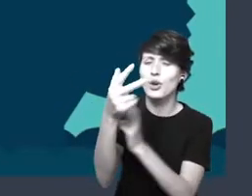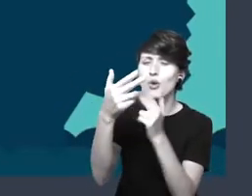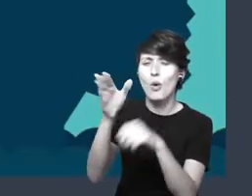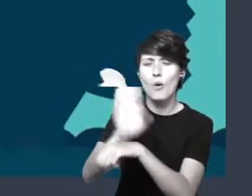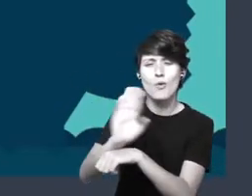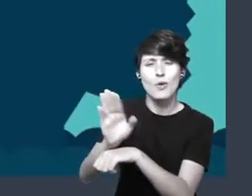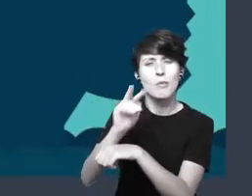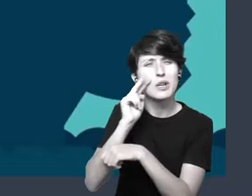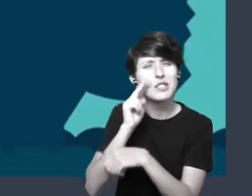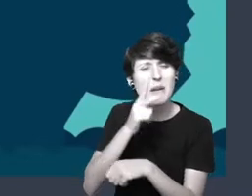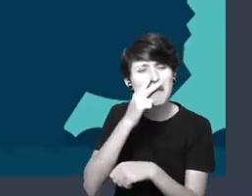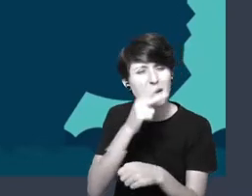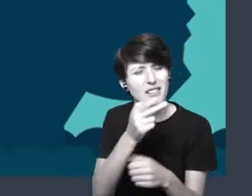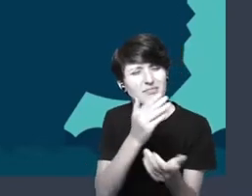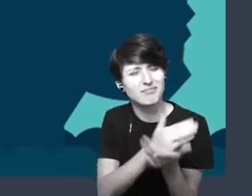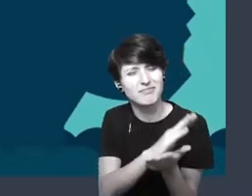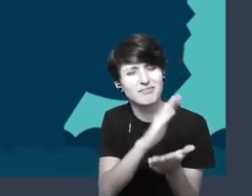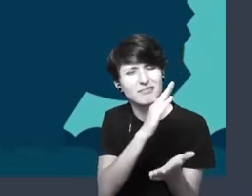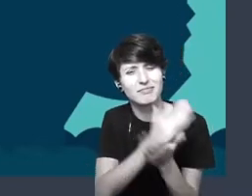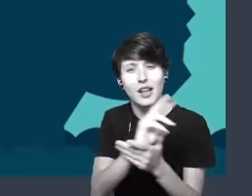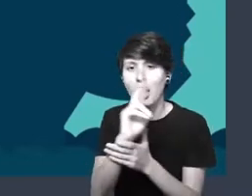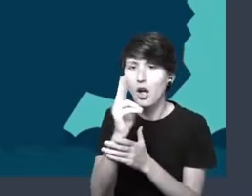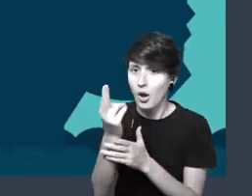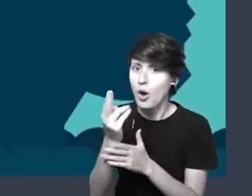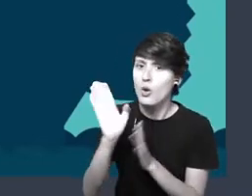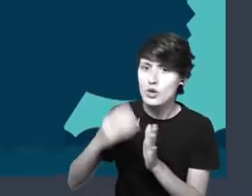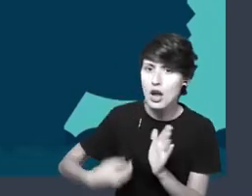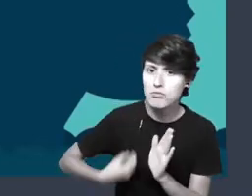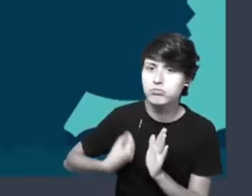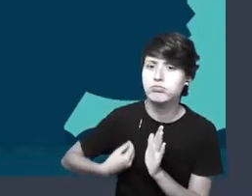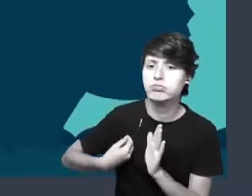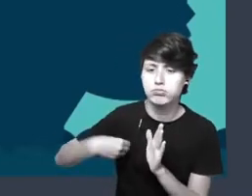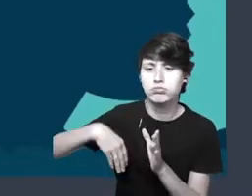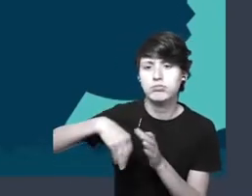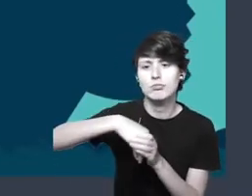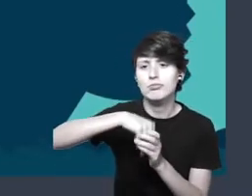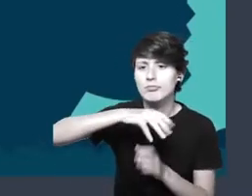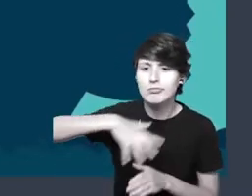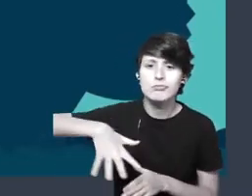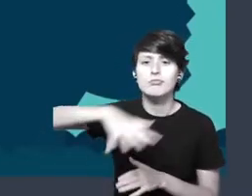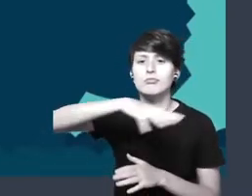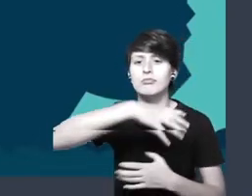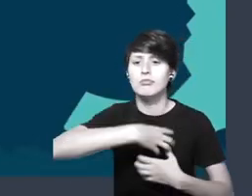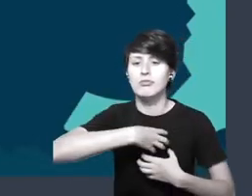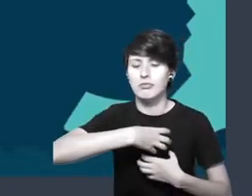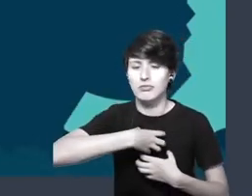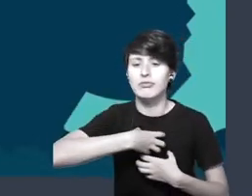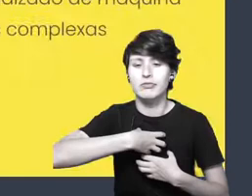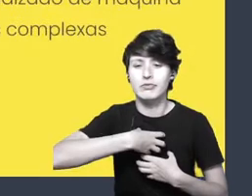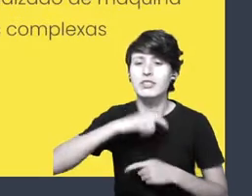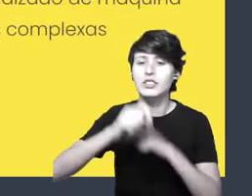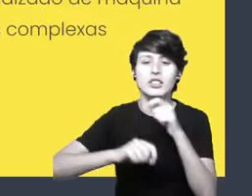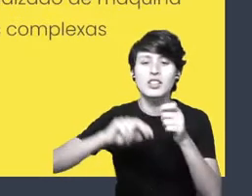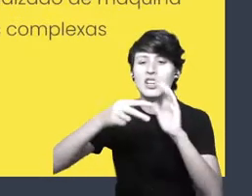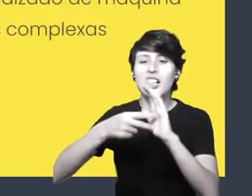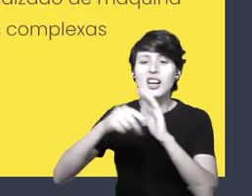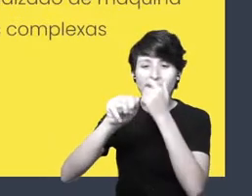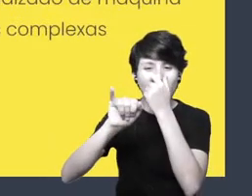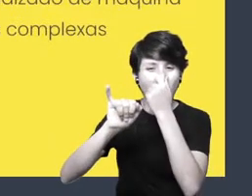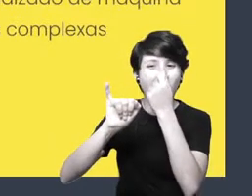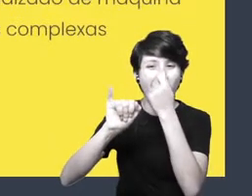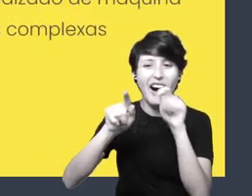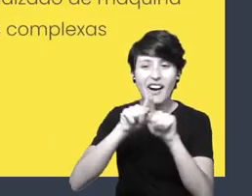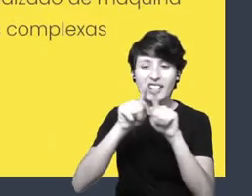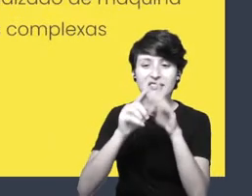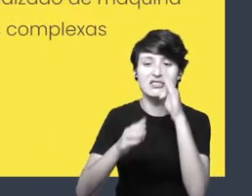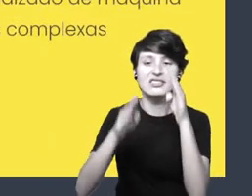científica? Ou será que realmente é uma coisa que está aqui já ao nosso redor? Então, o que é inteligência artificial?